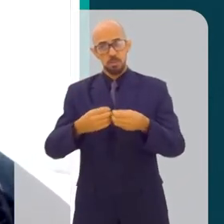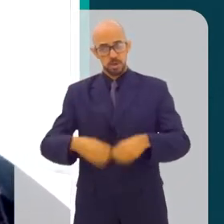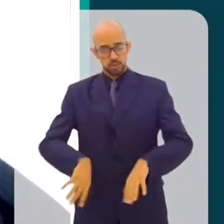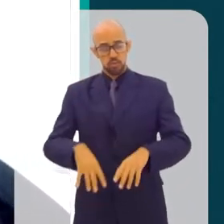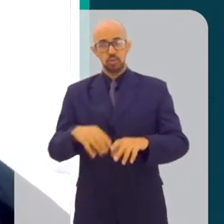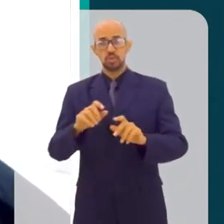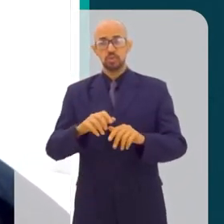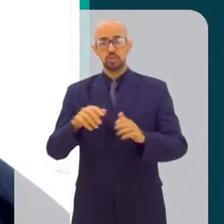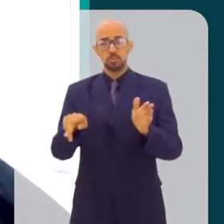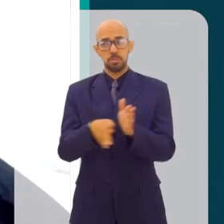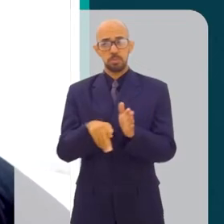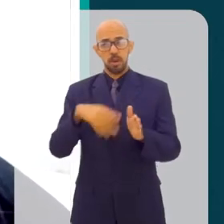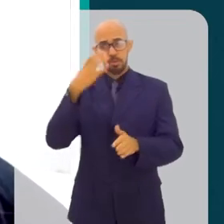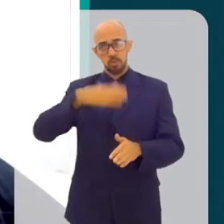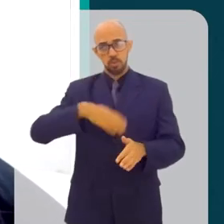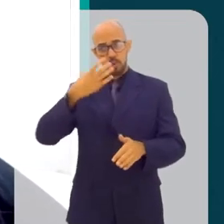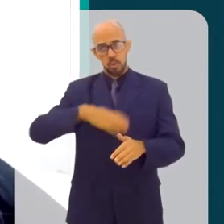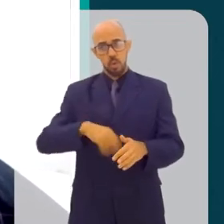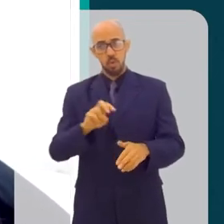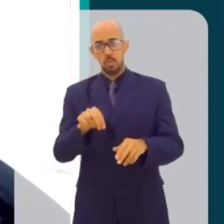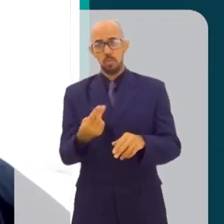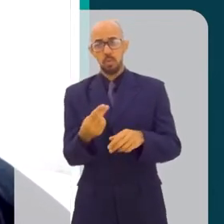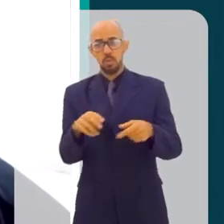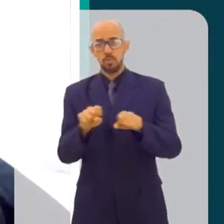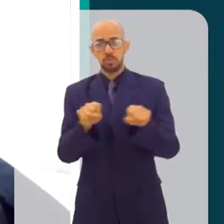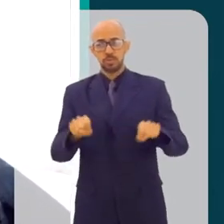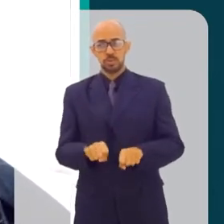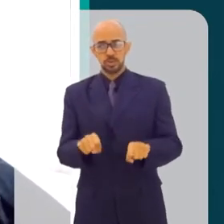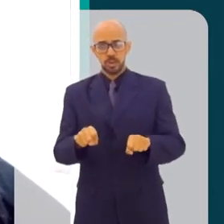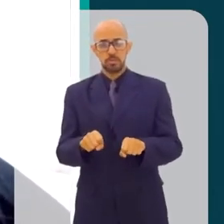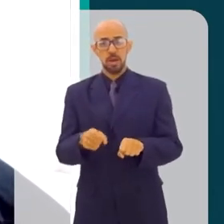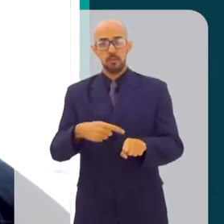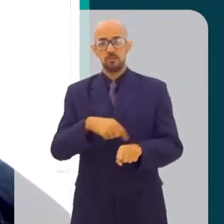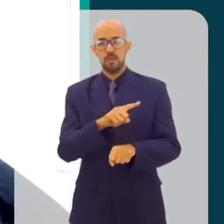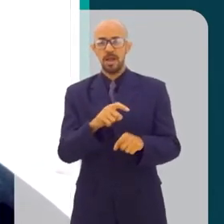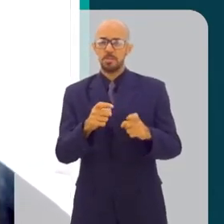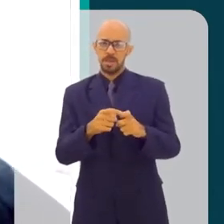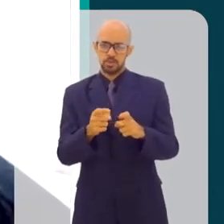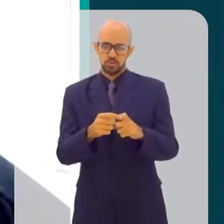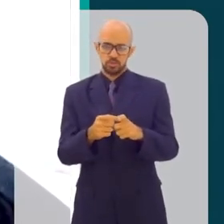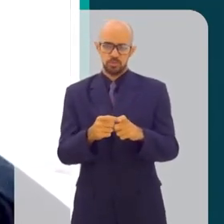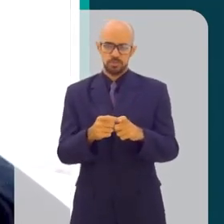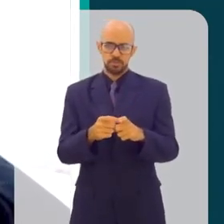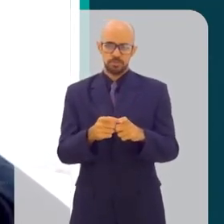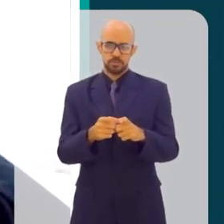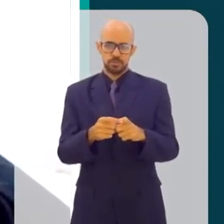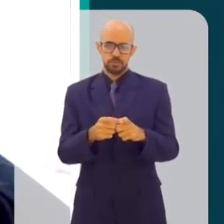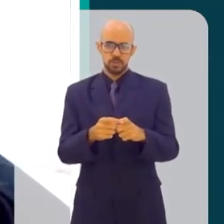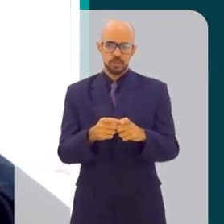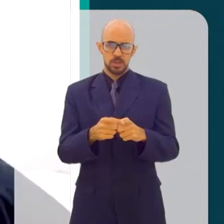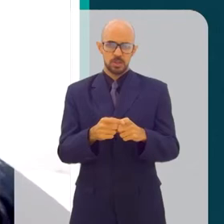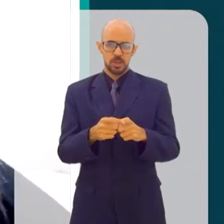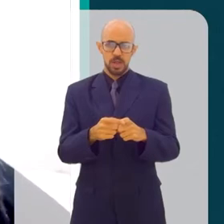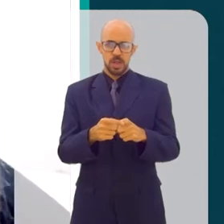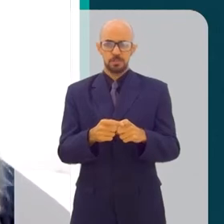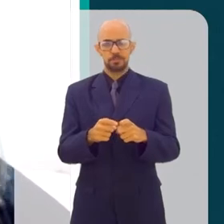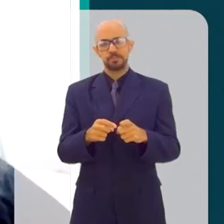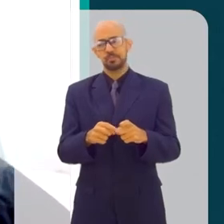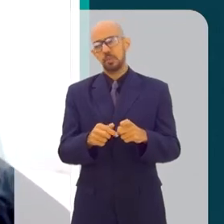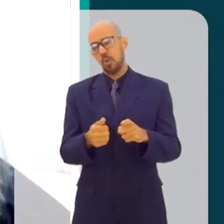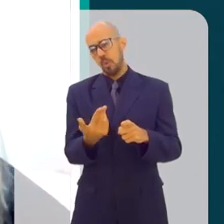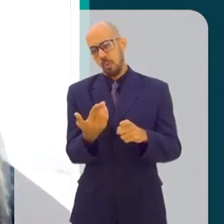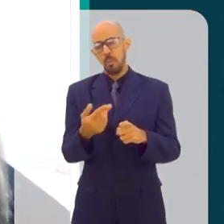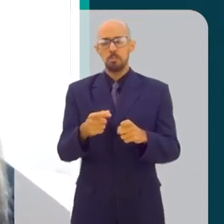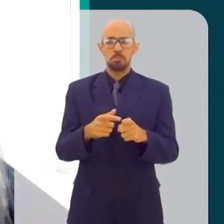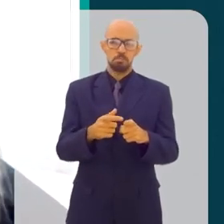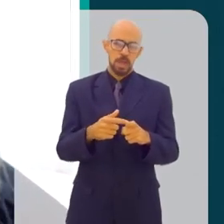trazer algum dano pro seu sistema, procure um médico. Seja ele que tenha